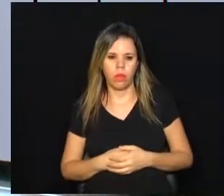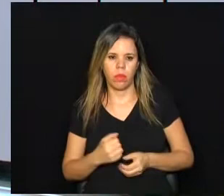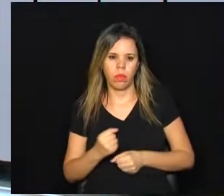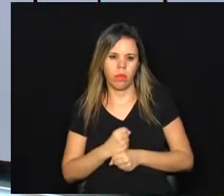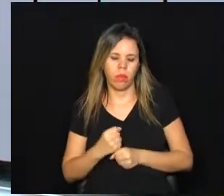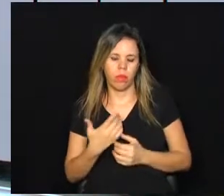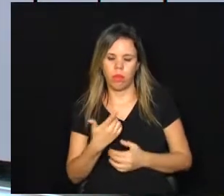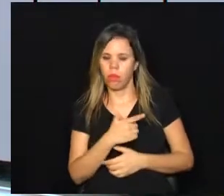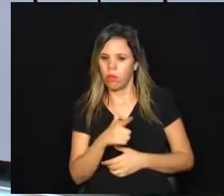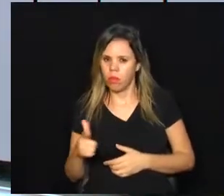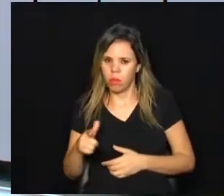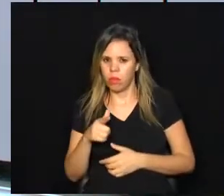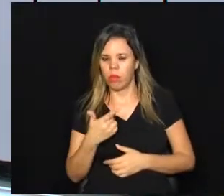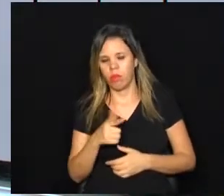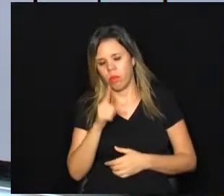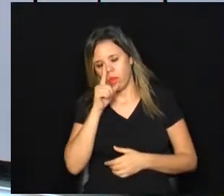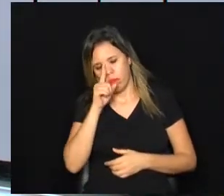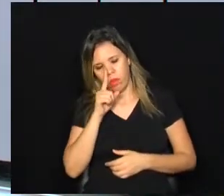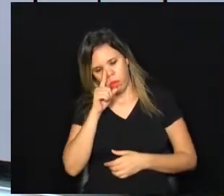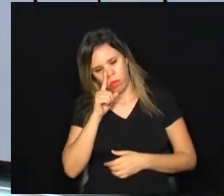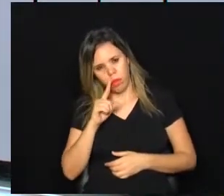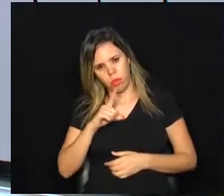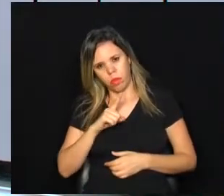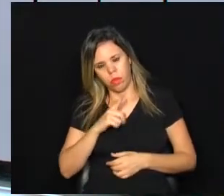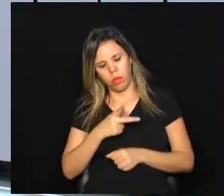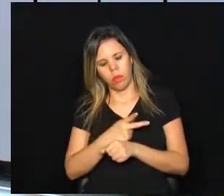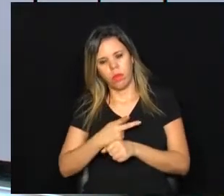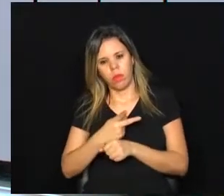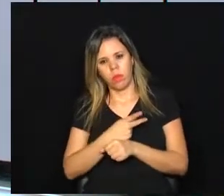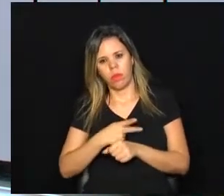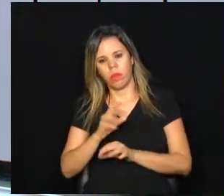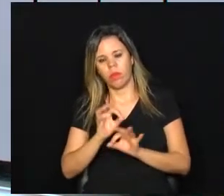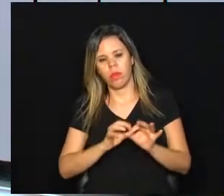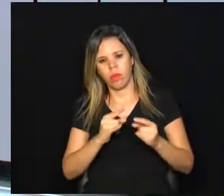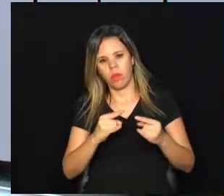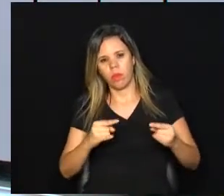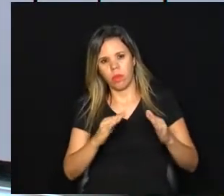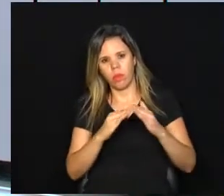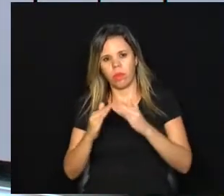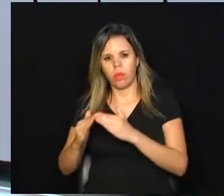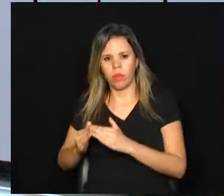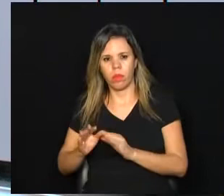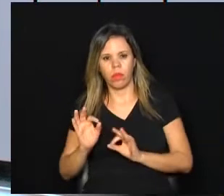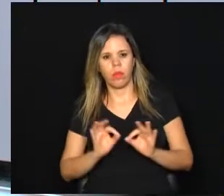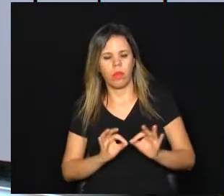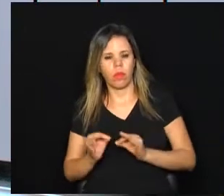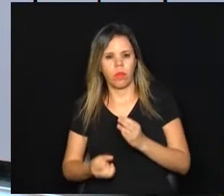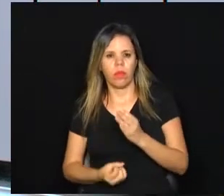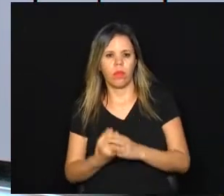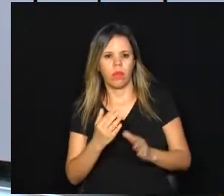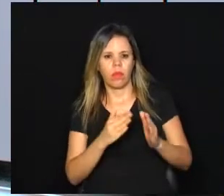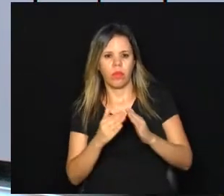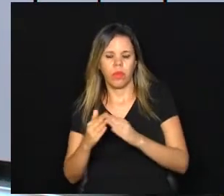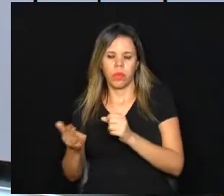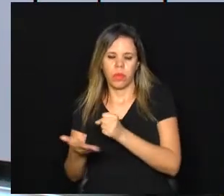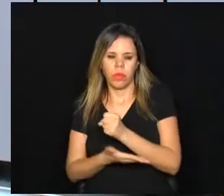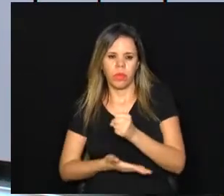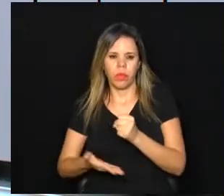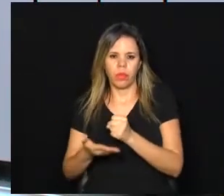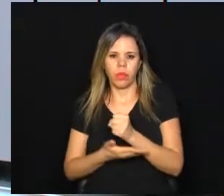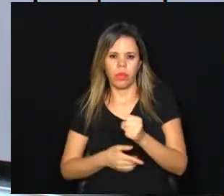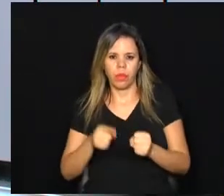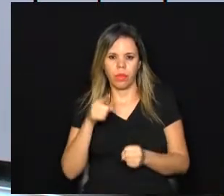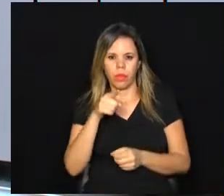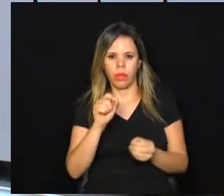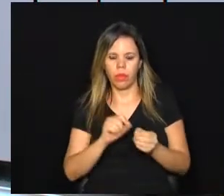onde não haja risco, está se procurando regularizar. E na regularização fundiária, a base é você